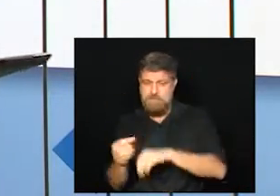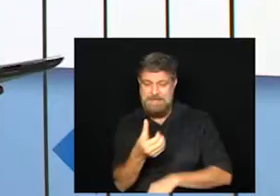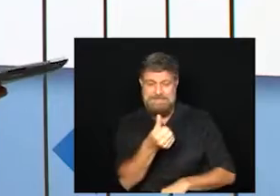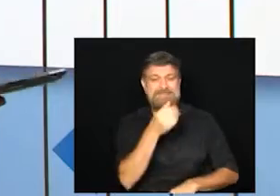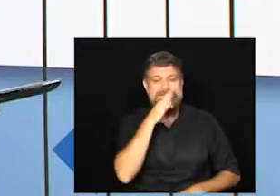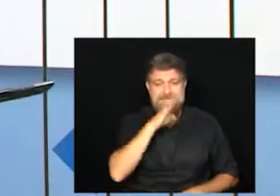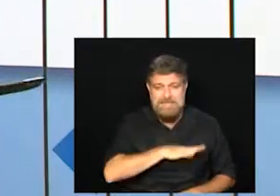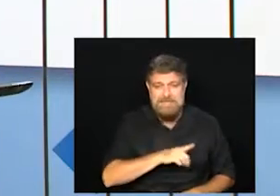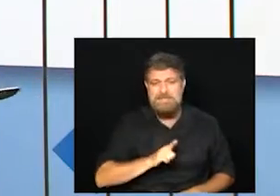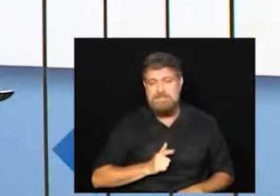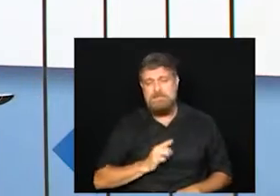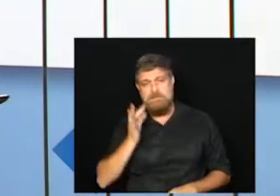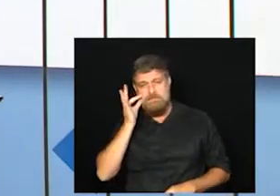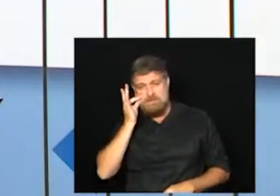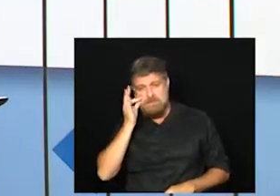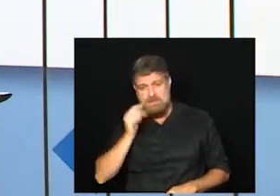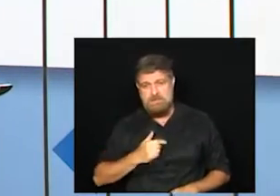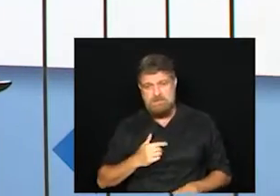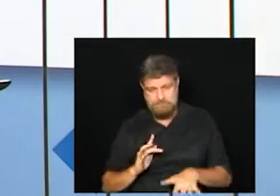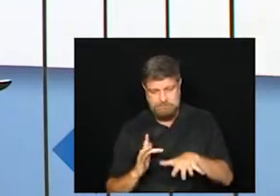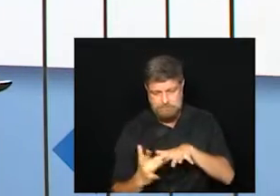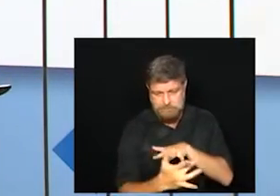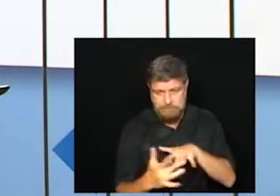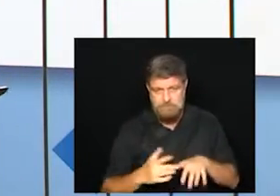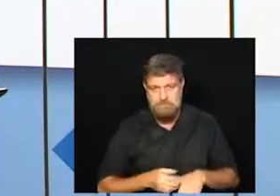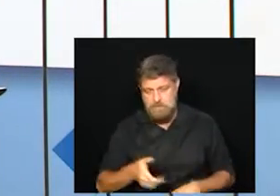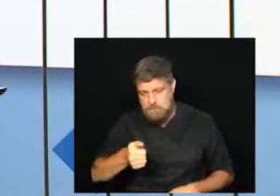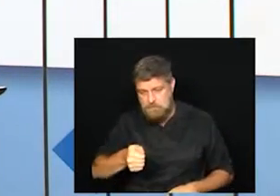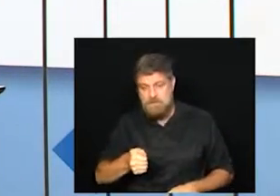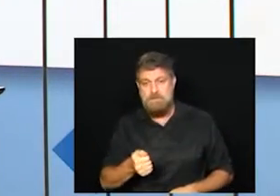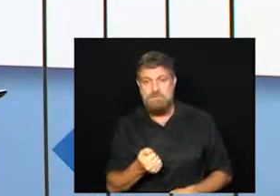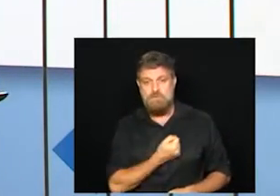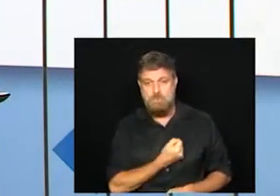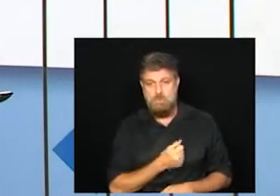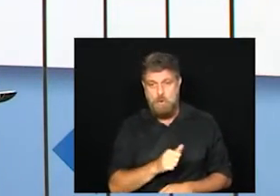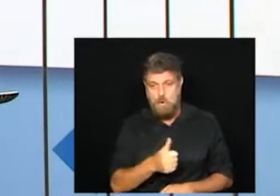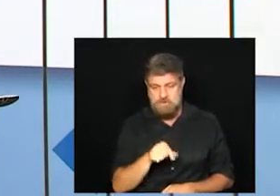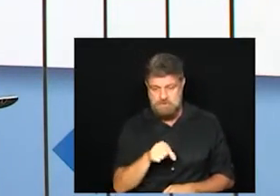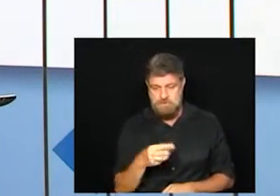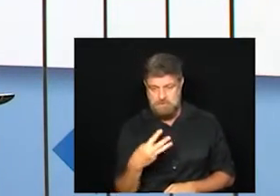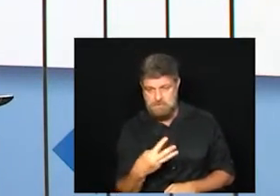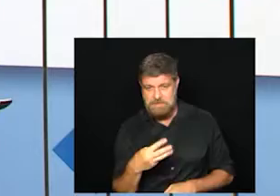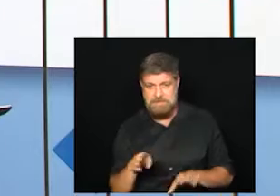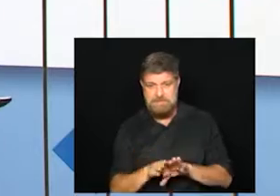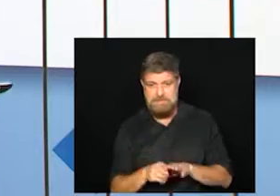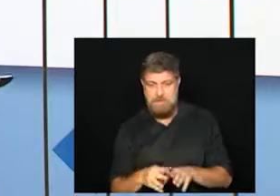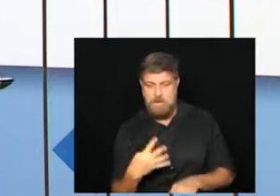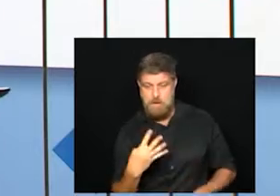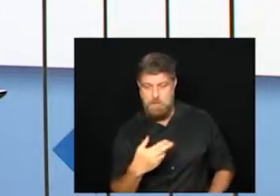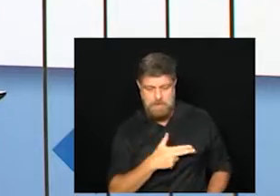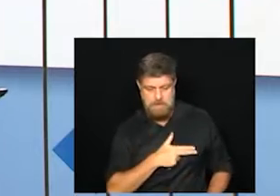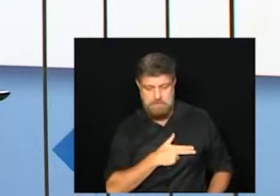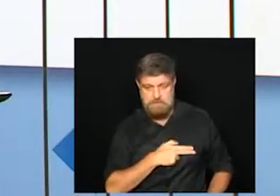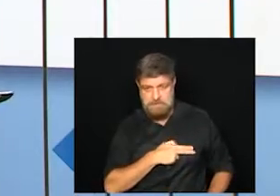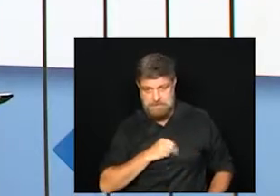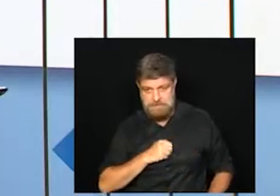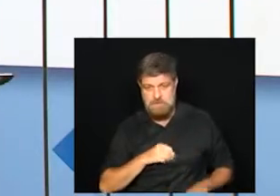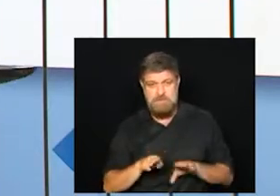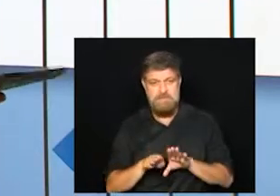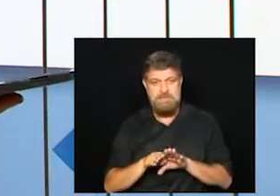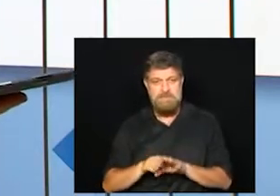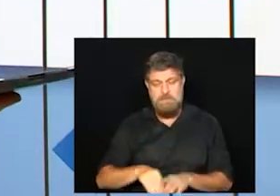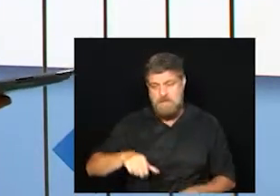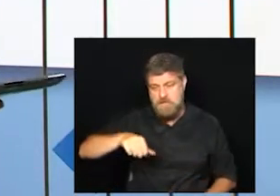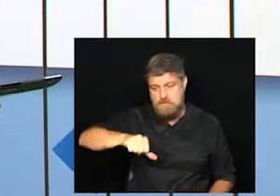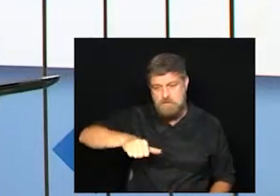transmissão ao vivo pelos canais 11.3 da TV Digital, 4 da NET, 9 da Vivo Fibra